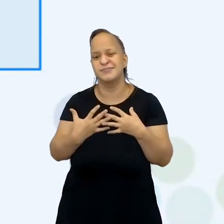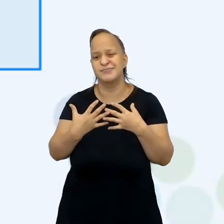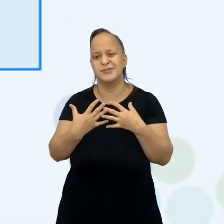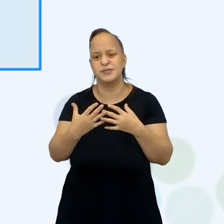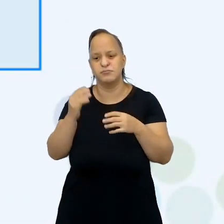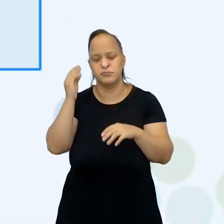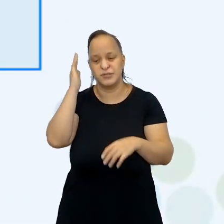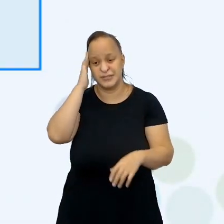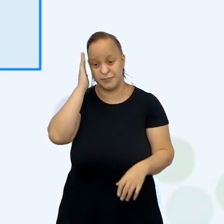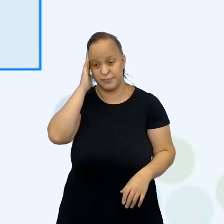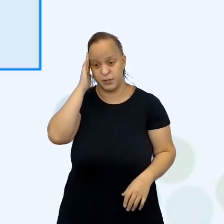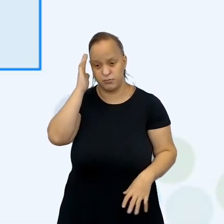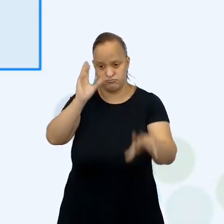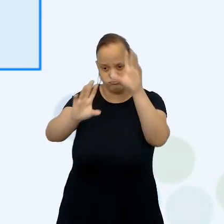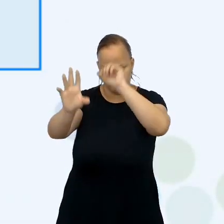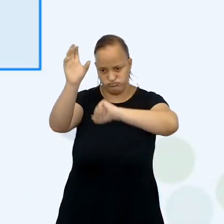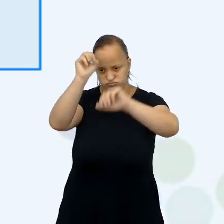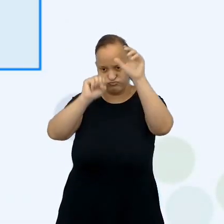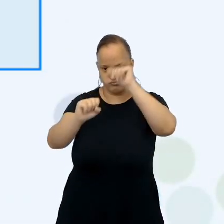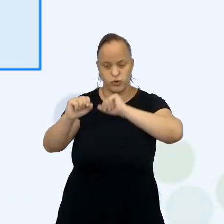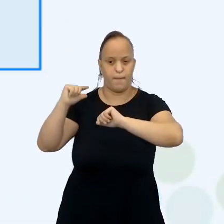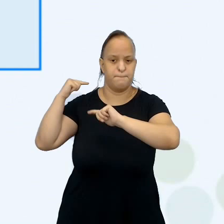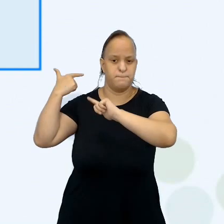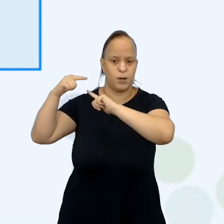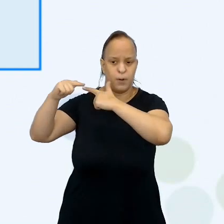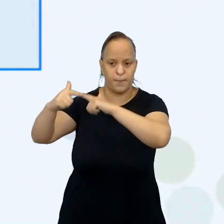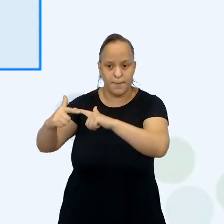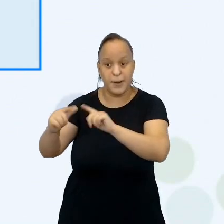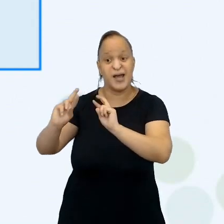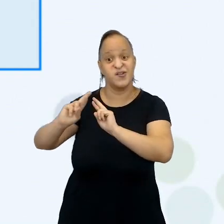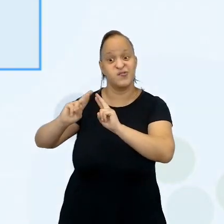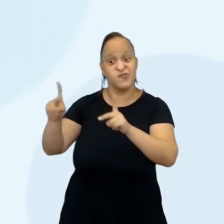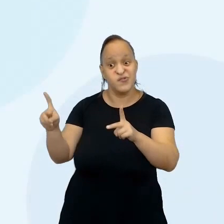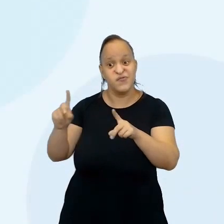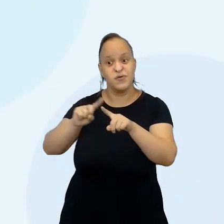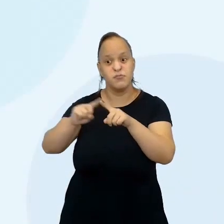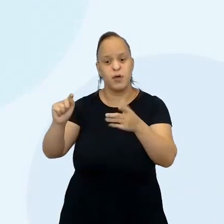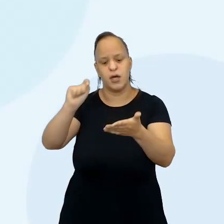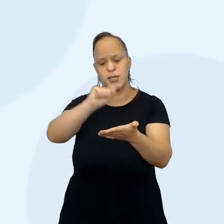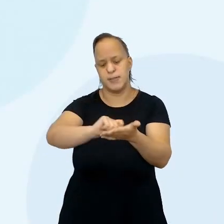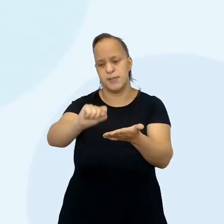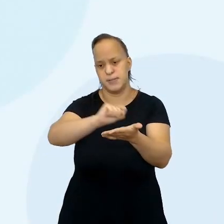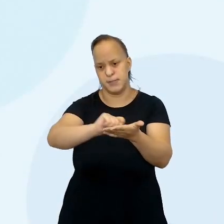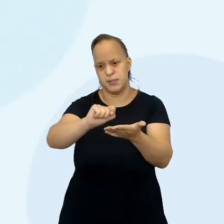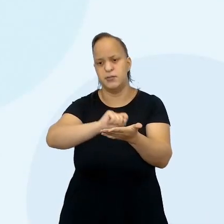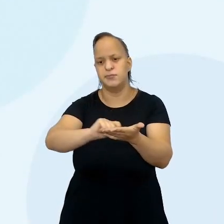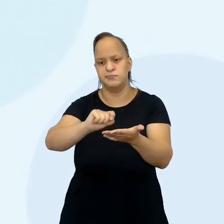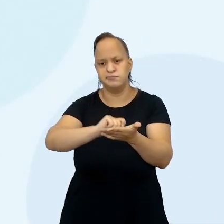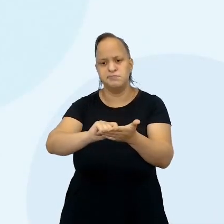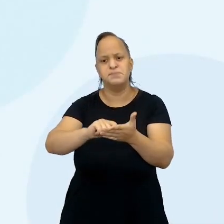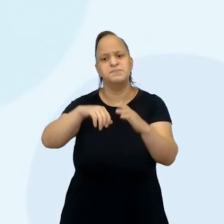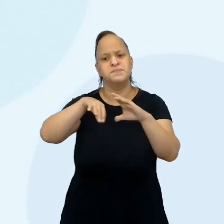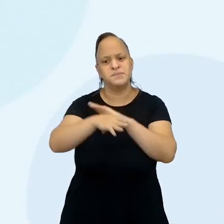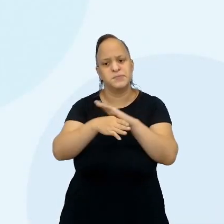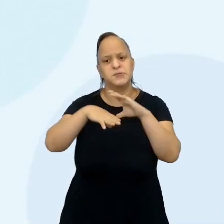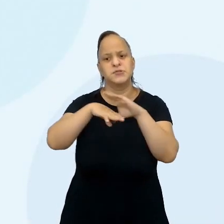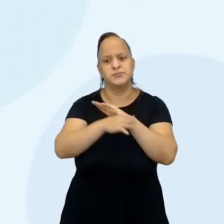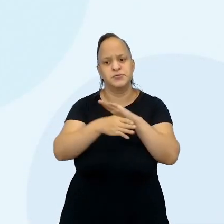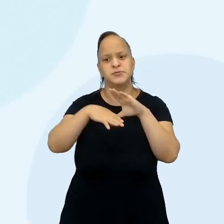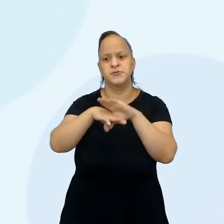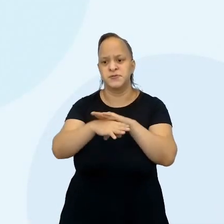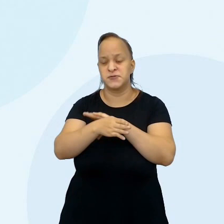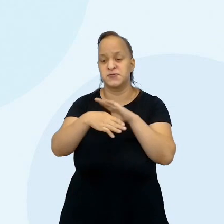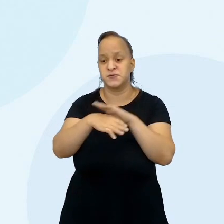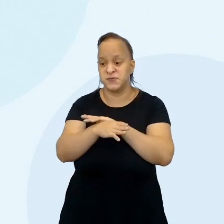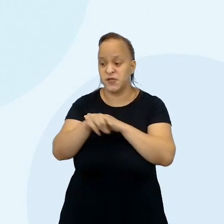aprendizagem tradicional. E aí criar o hábito de anotação exige uma persistência do estudante, né?